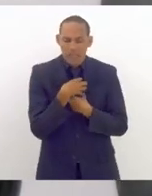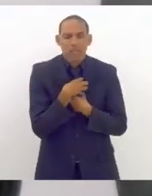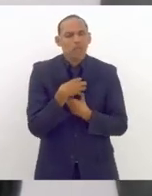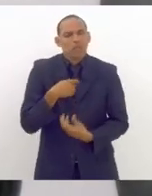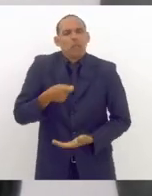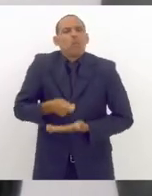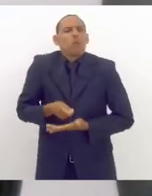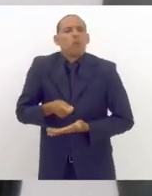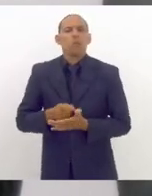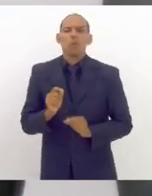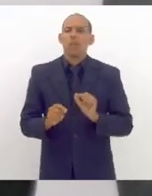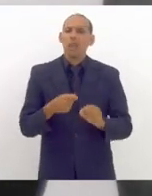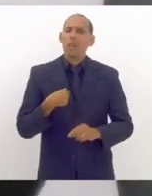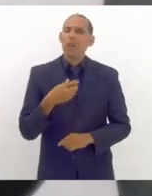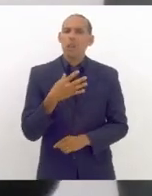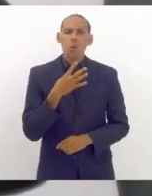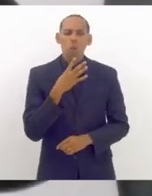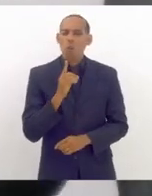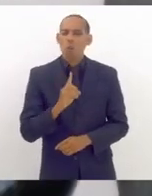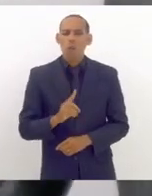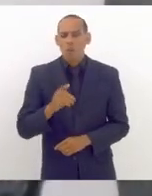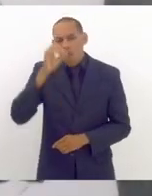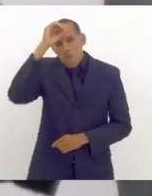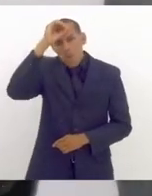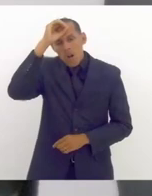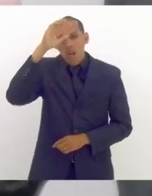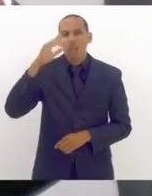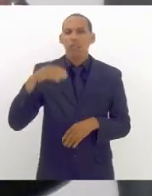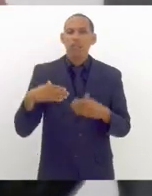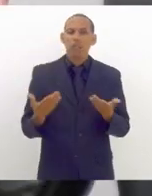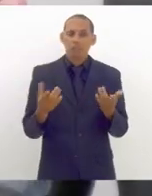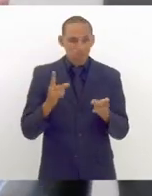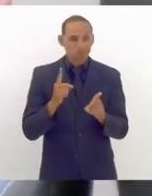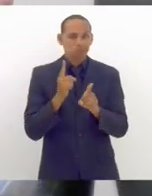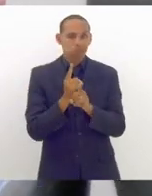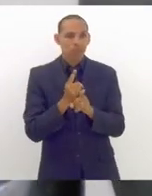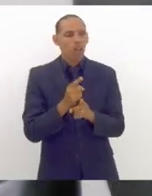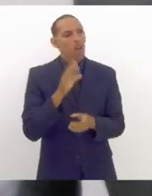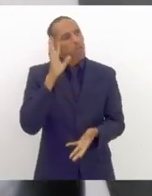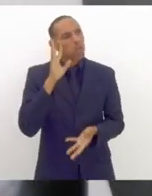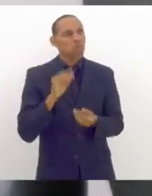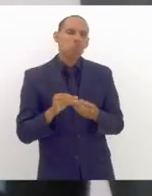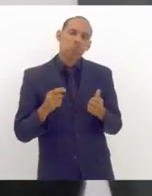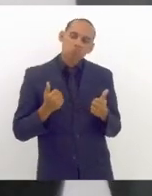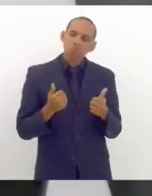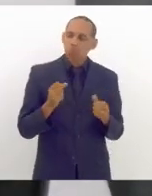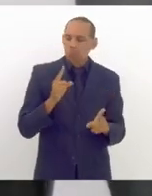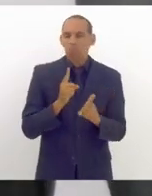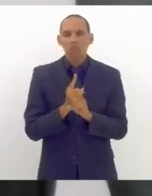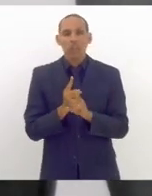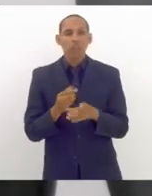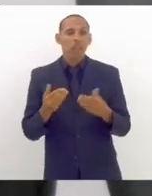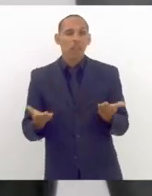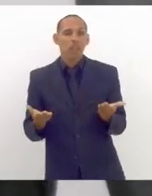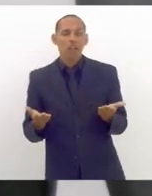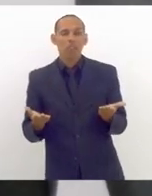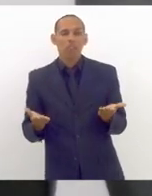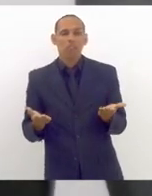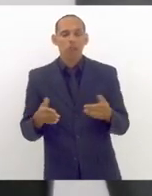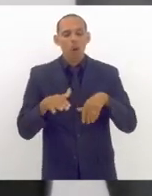por não ter conhecimento e pedir e ter encontrado esse entendimento era que